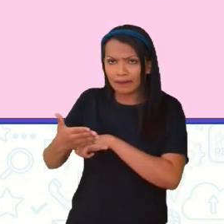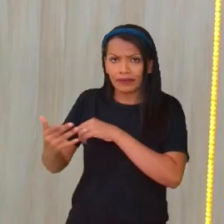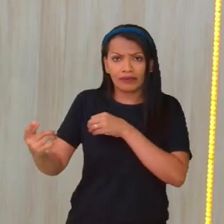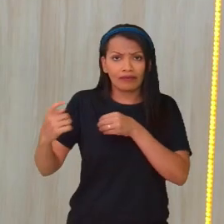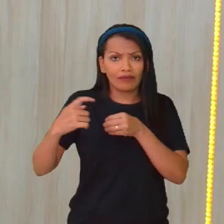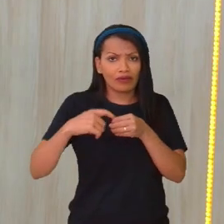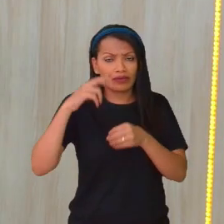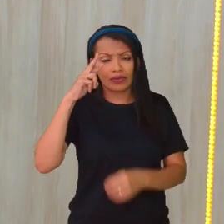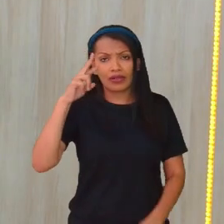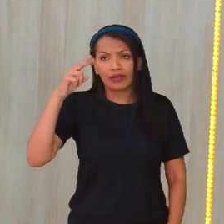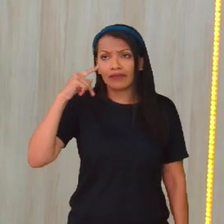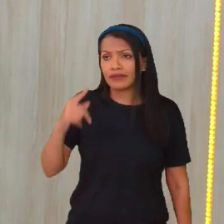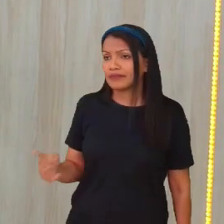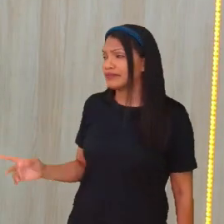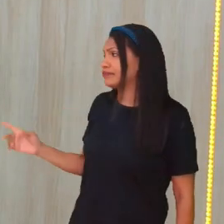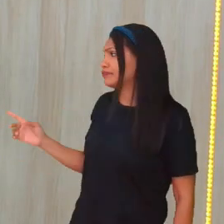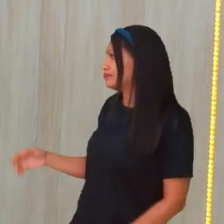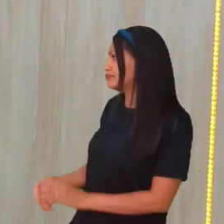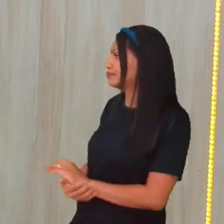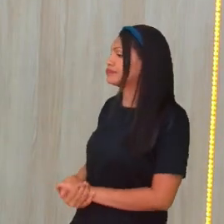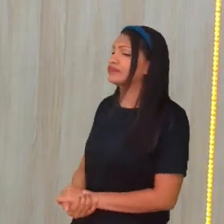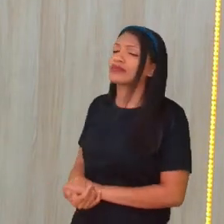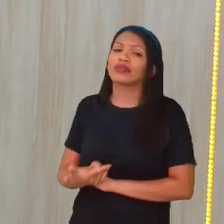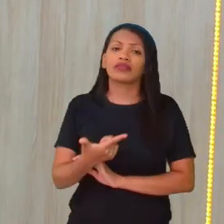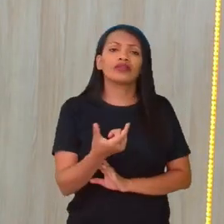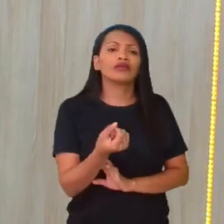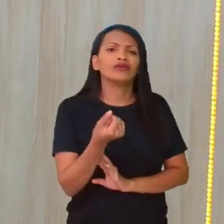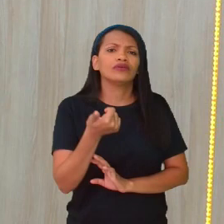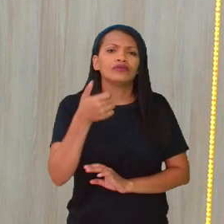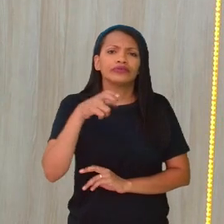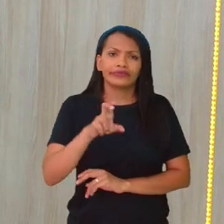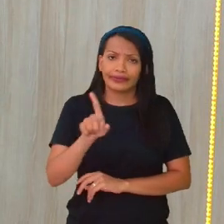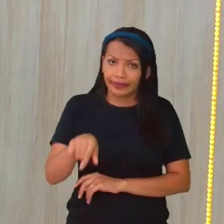gente lembrar. Em 2015 era